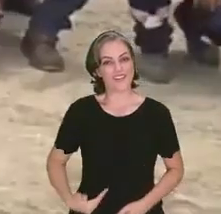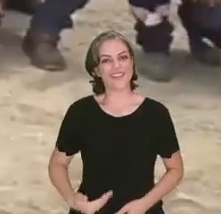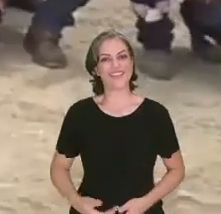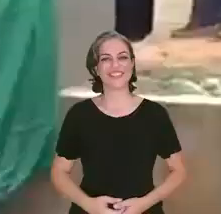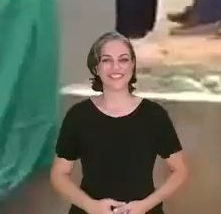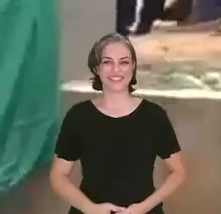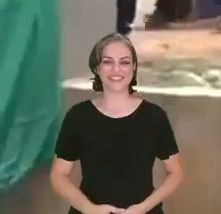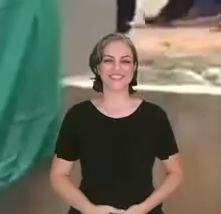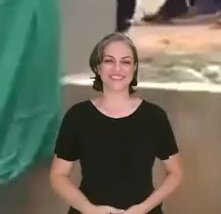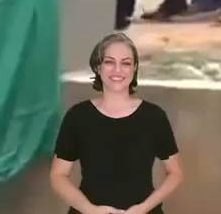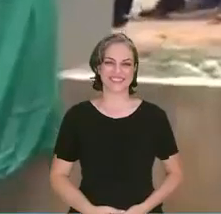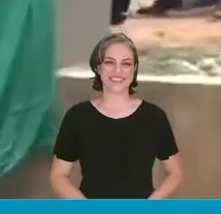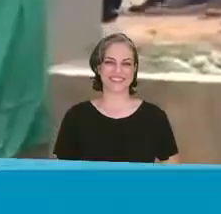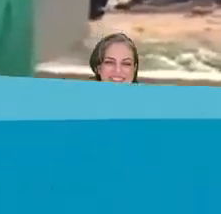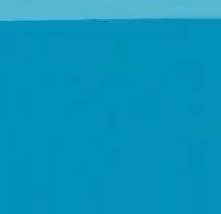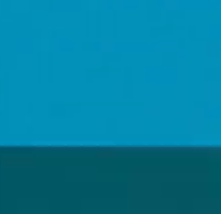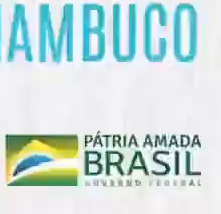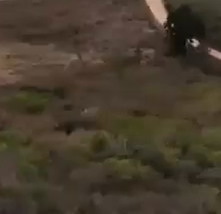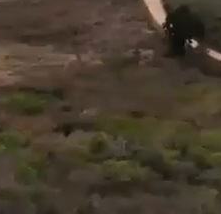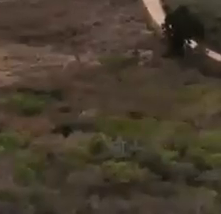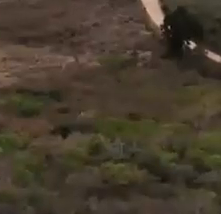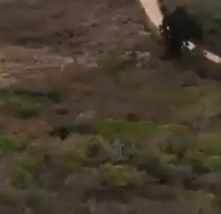diretamente do governo atual